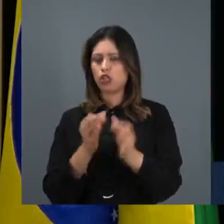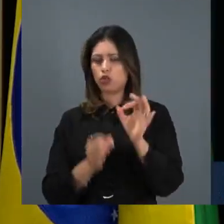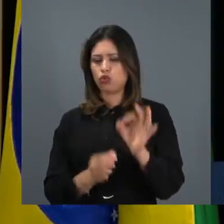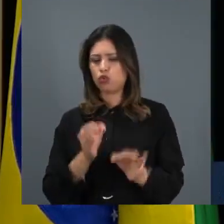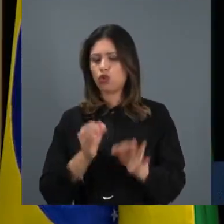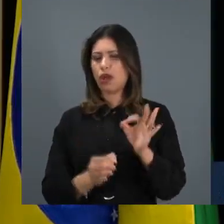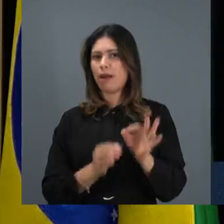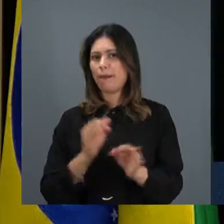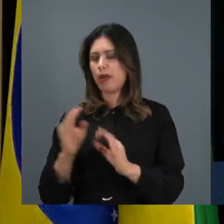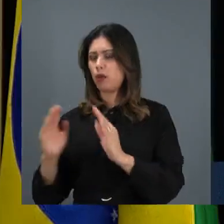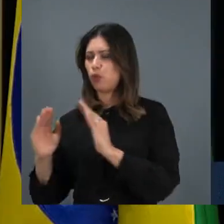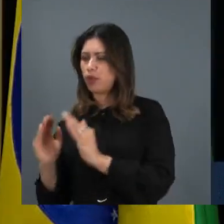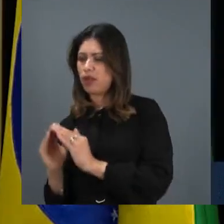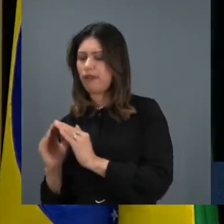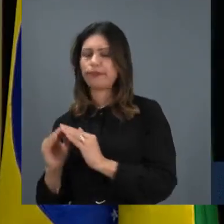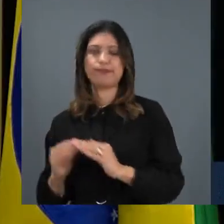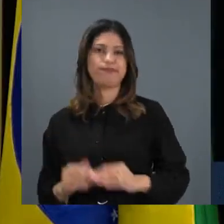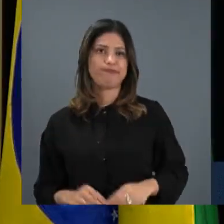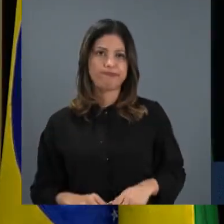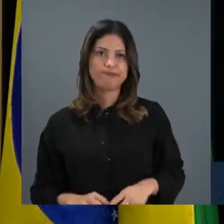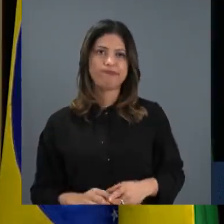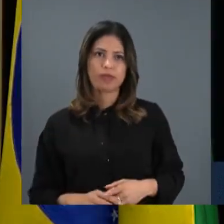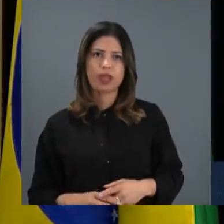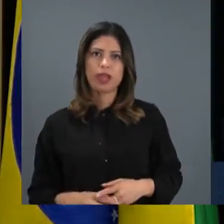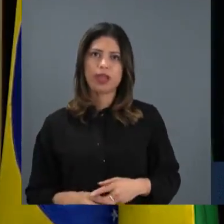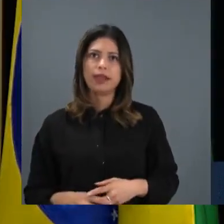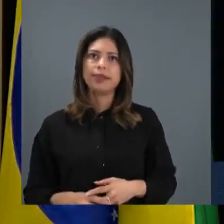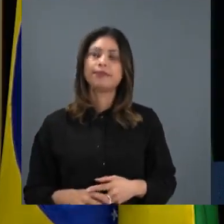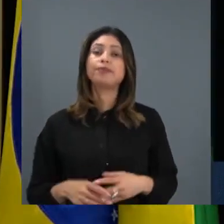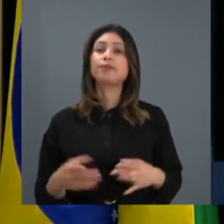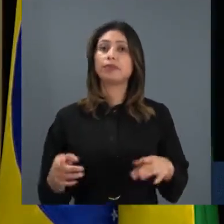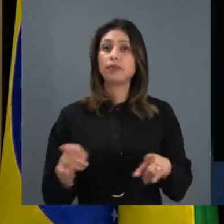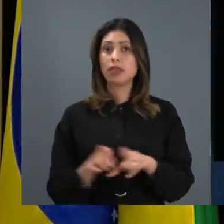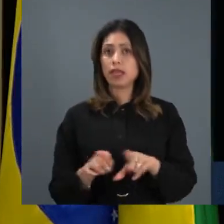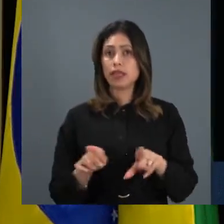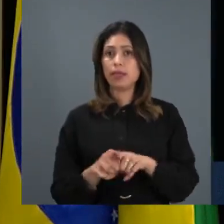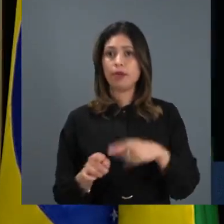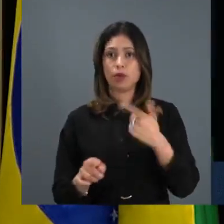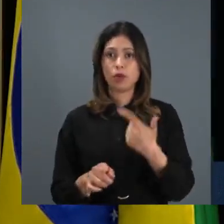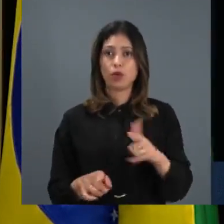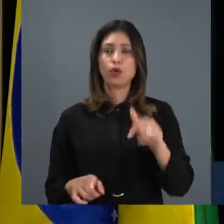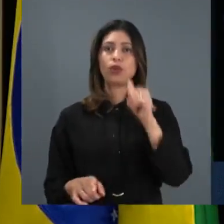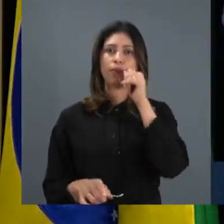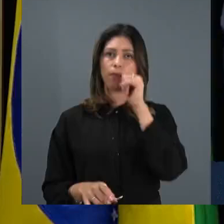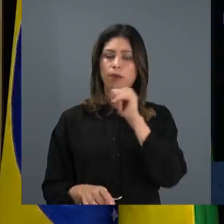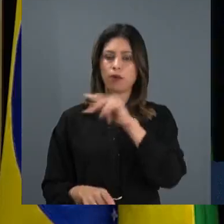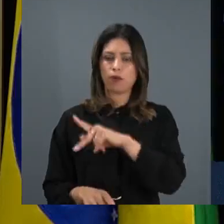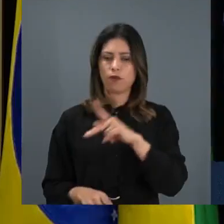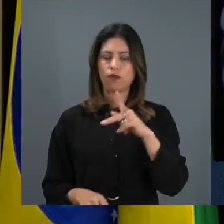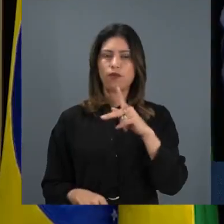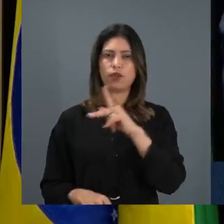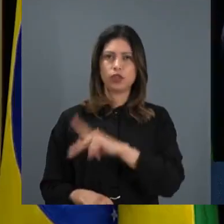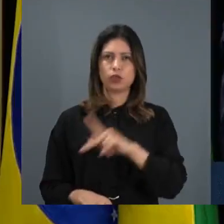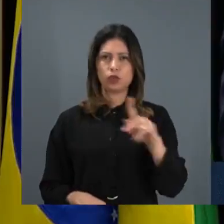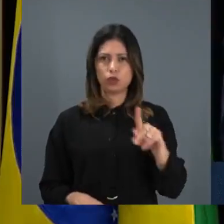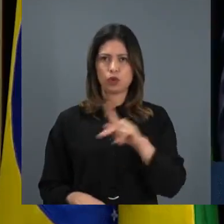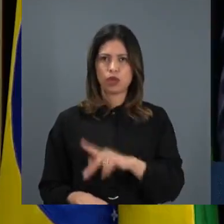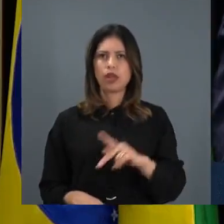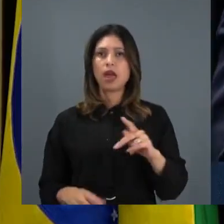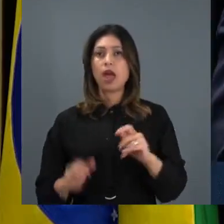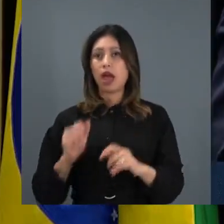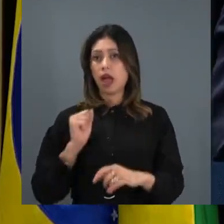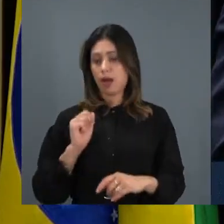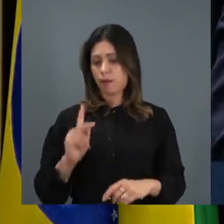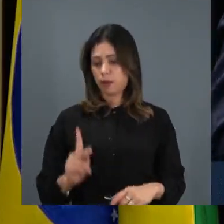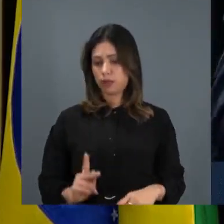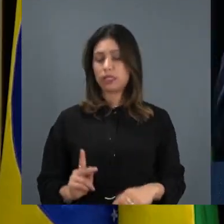casos dramáticos, como o de Iraci Negoche, professora aposentada de 71 anos, com grande dificuldade